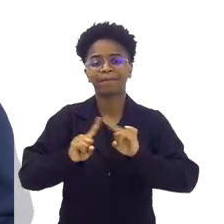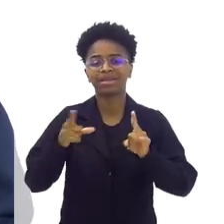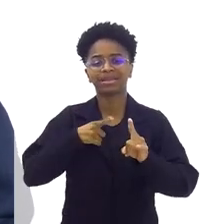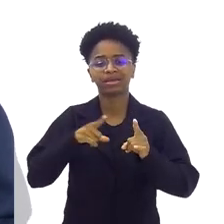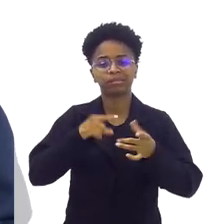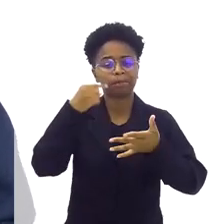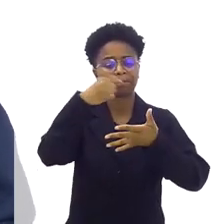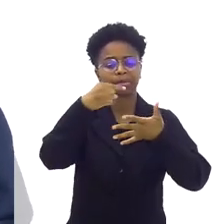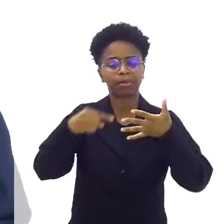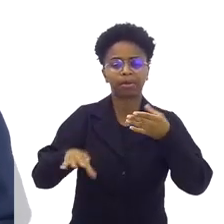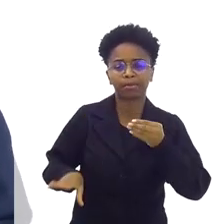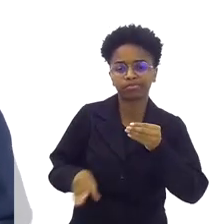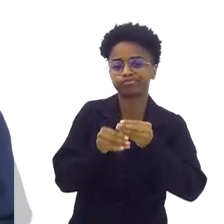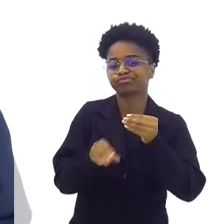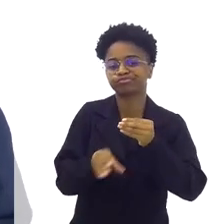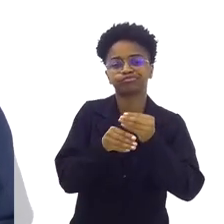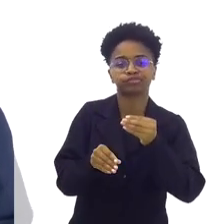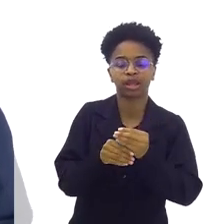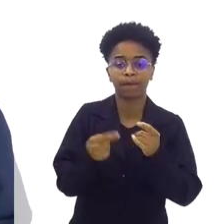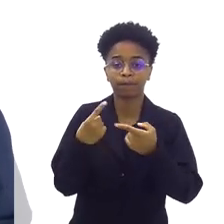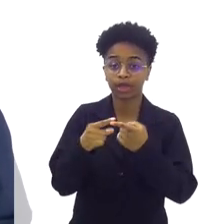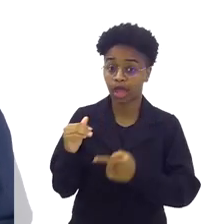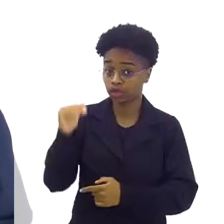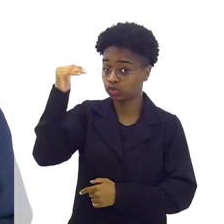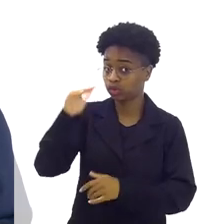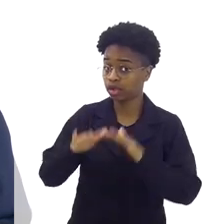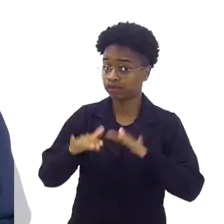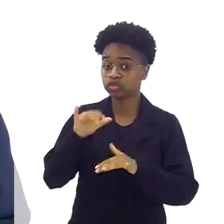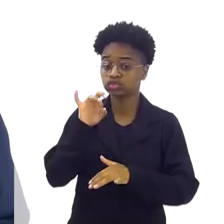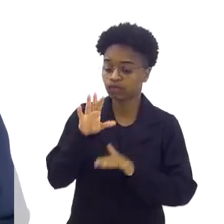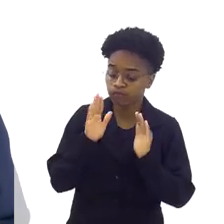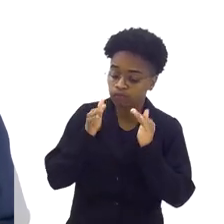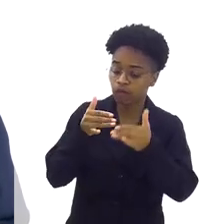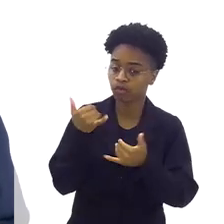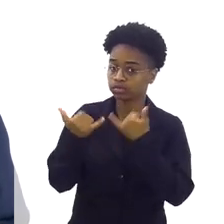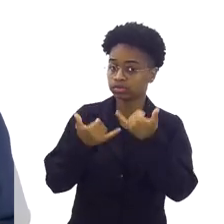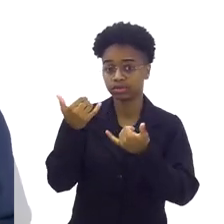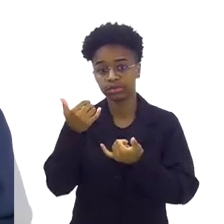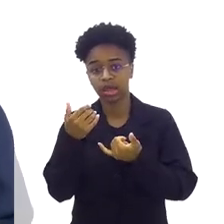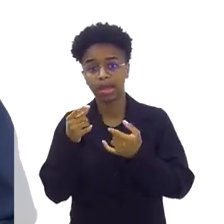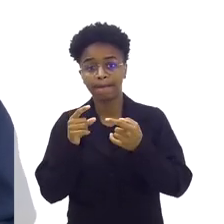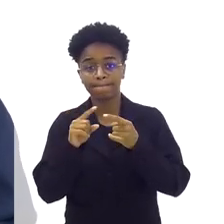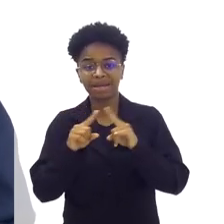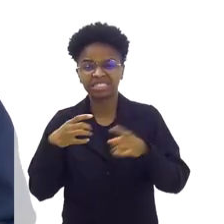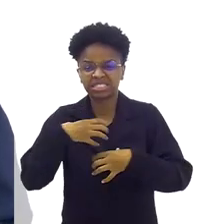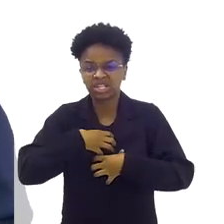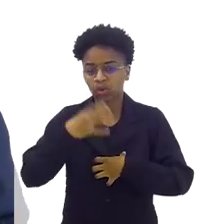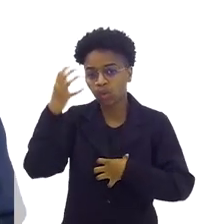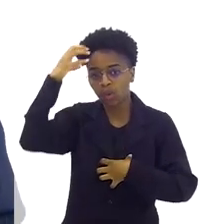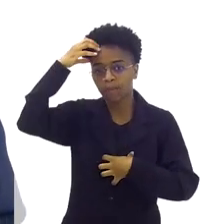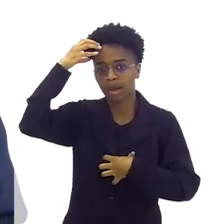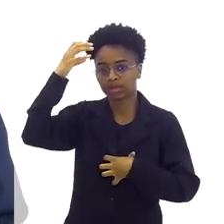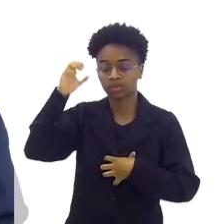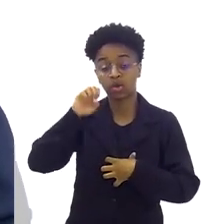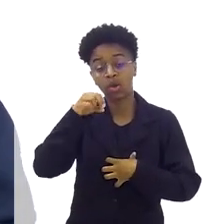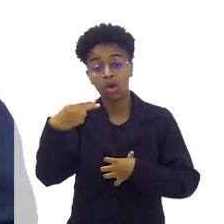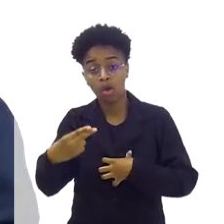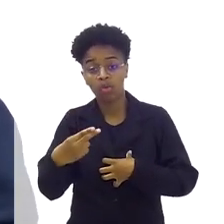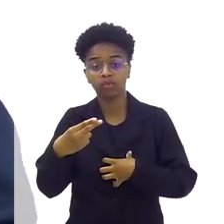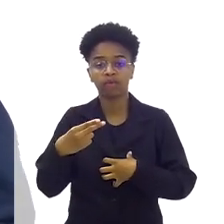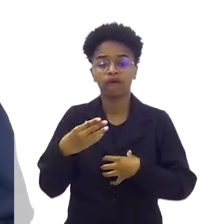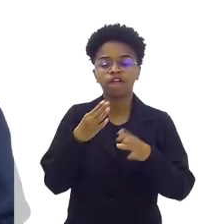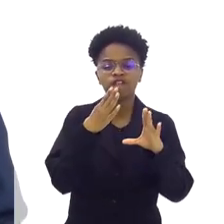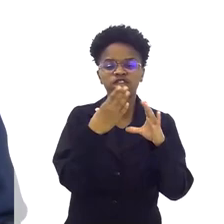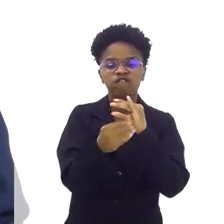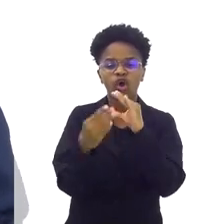entram várias complexidades ali. Então, o adulto, muitas vezes, ele vai jogar para diversão e vai se sentir culpado ao jogar por diversão. Ou o